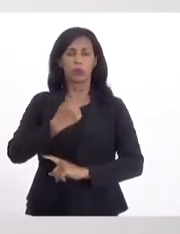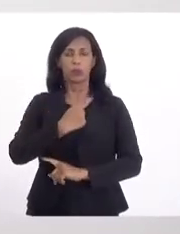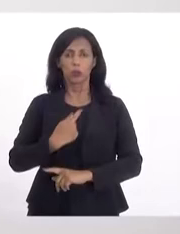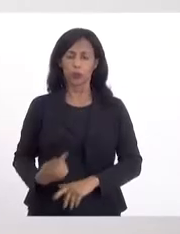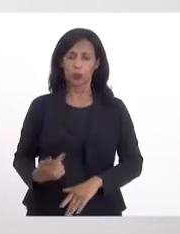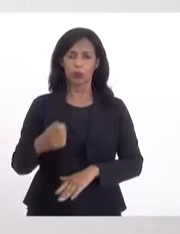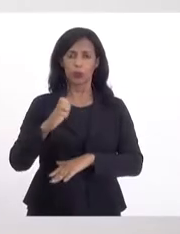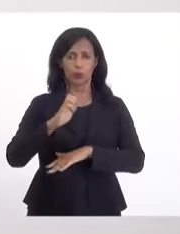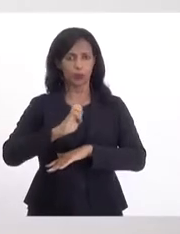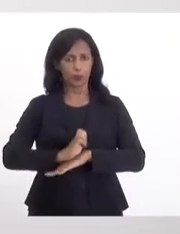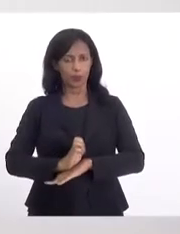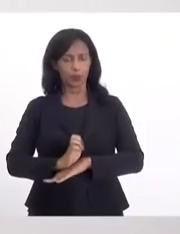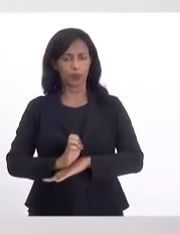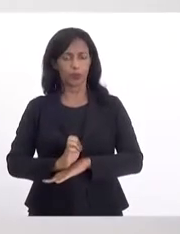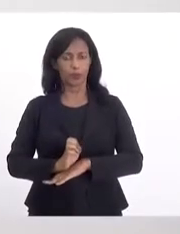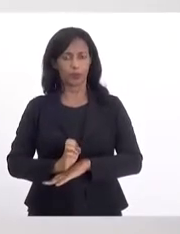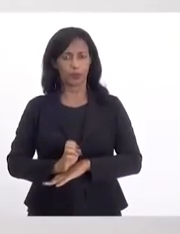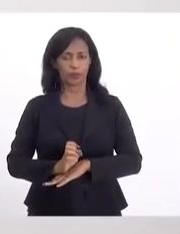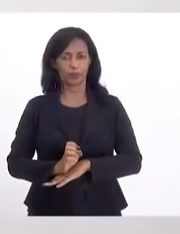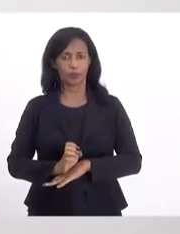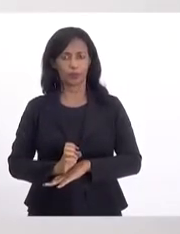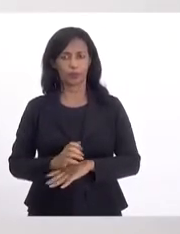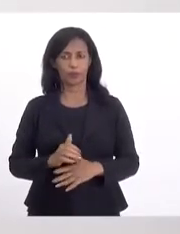do estado está